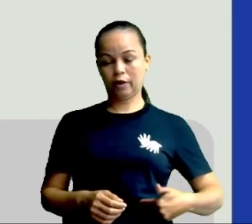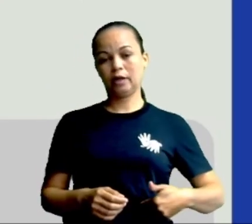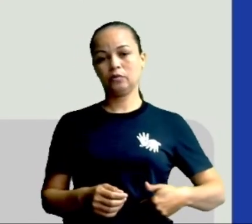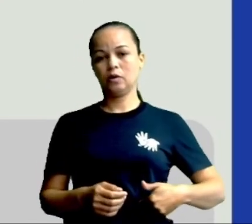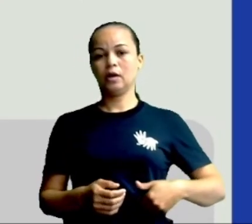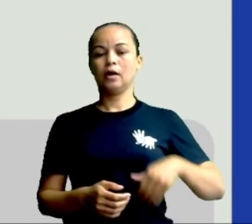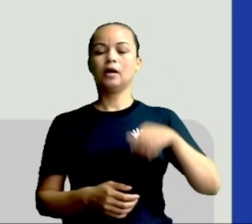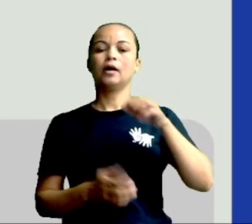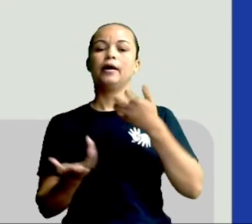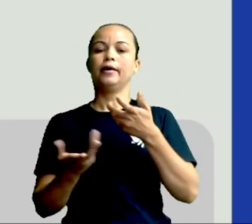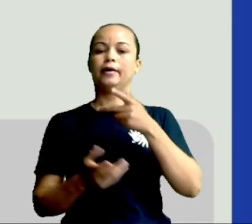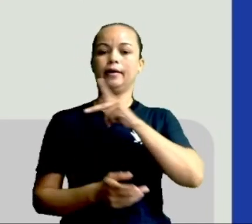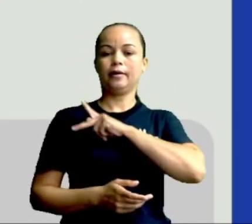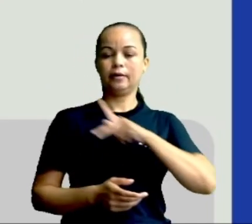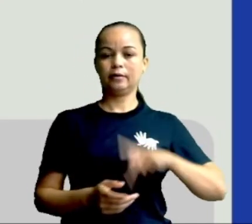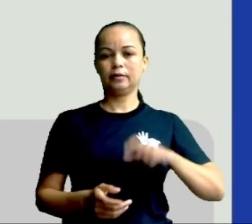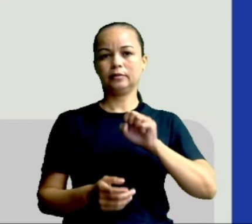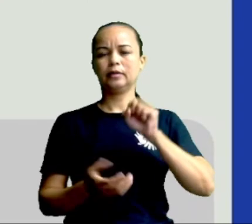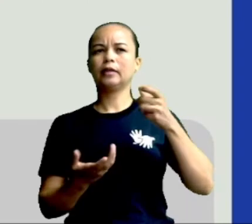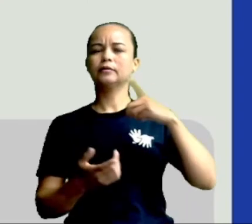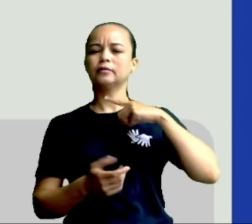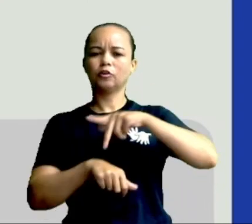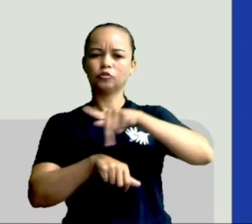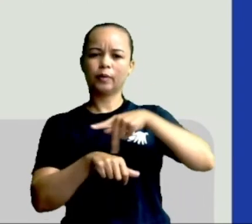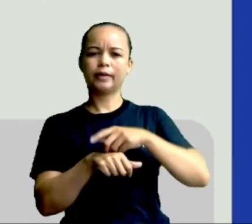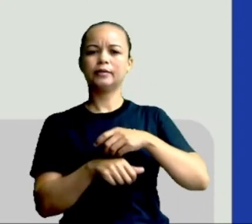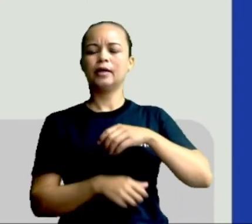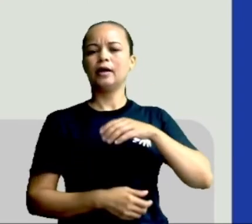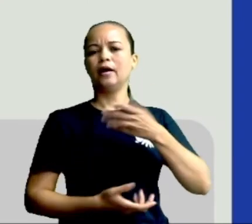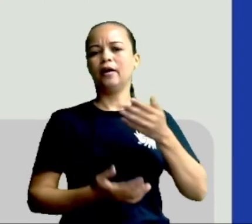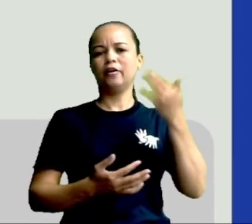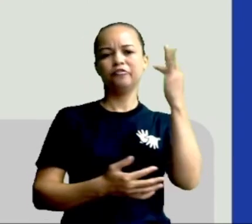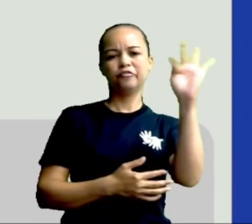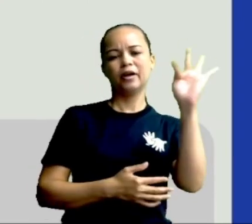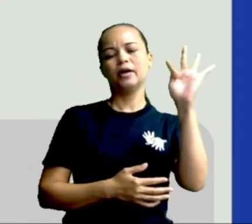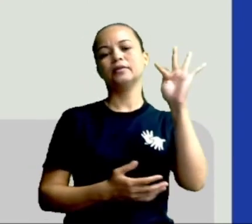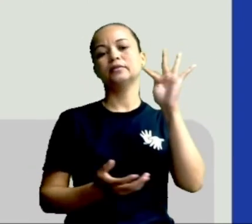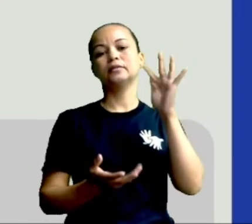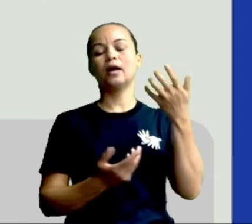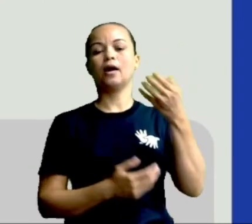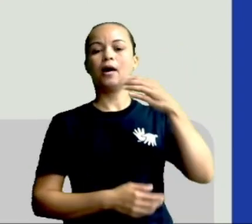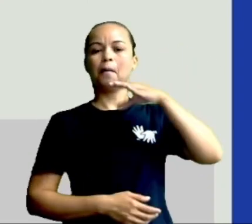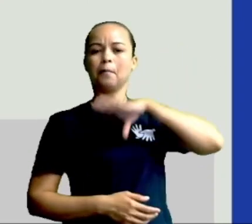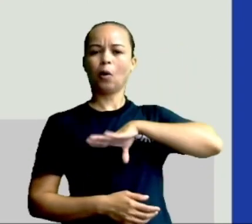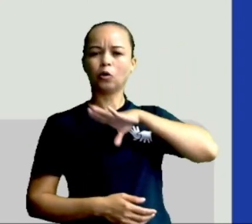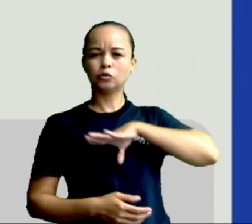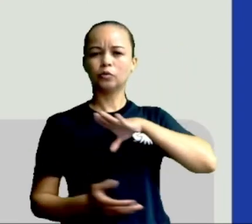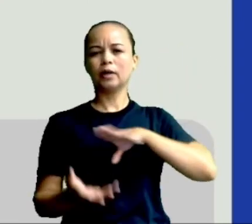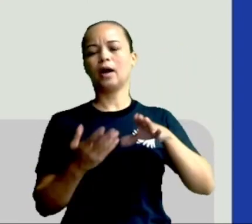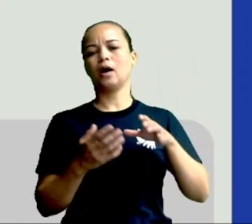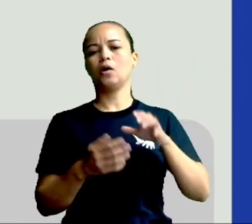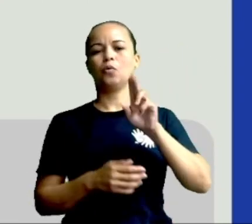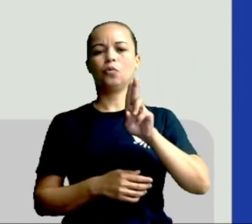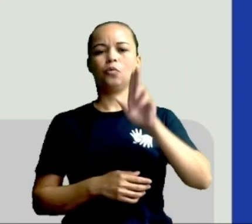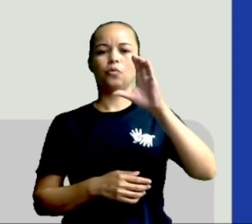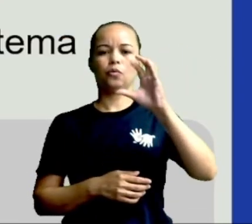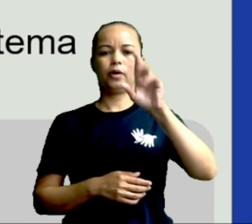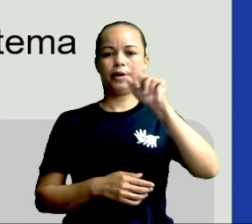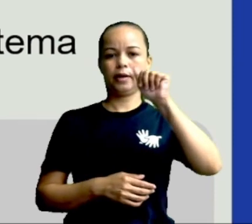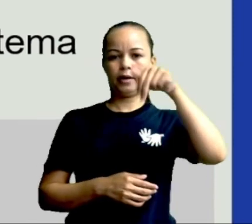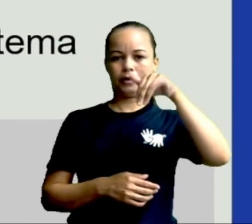governo semipresidencialista a gente tem França Portugal e Egito ao kania Argélia e a